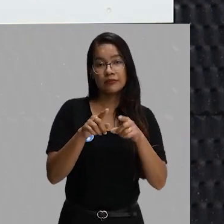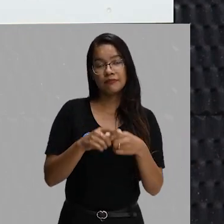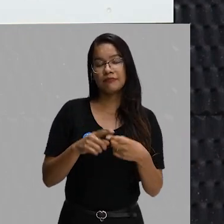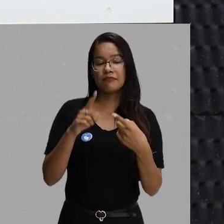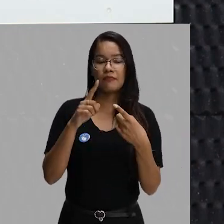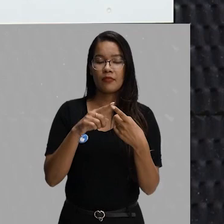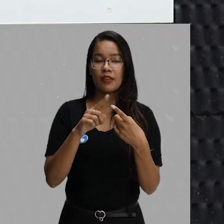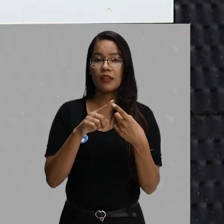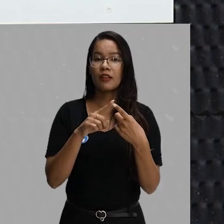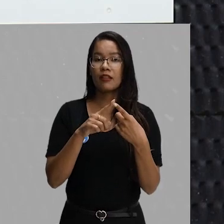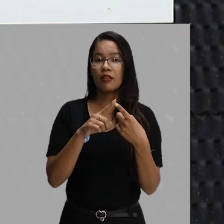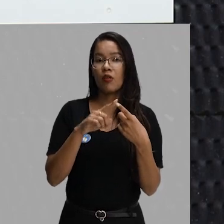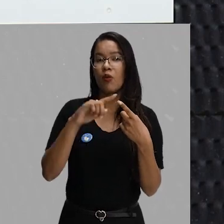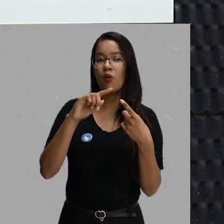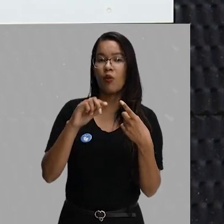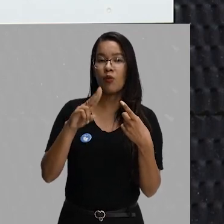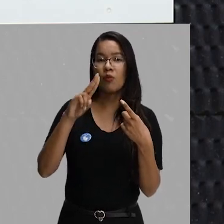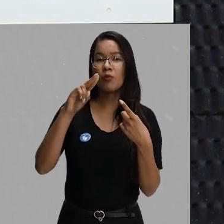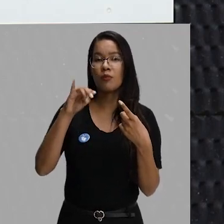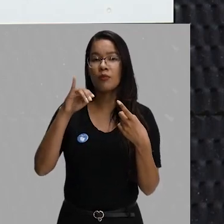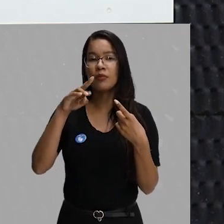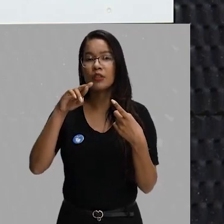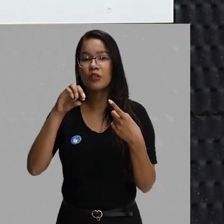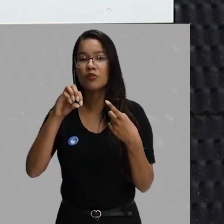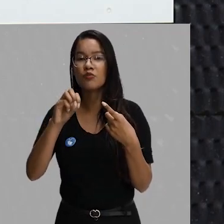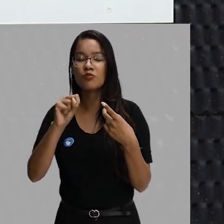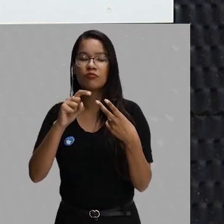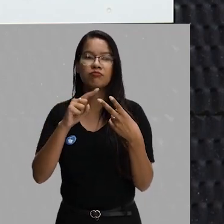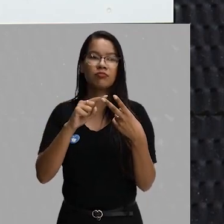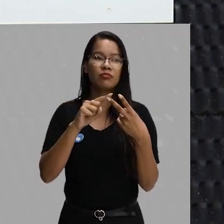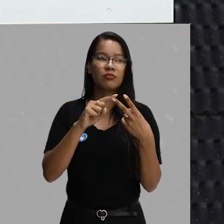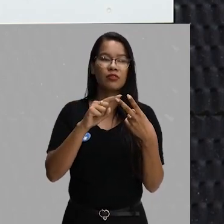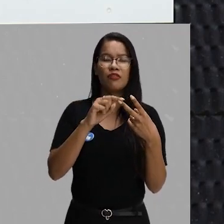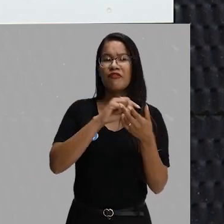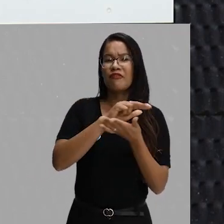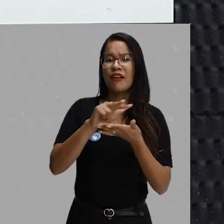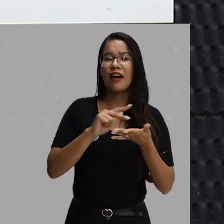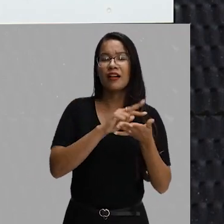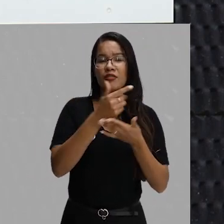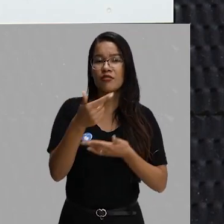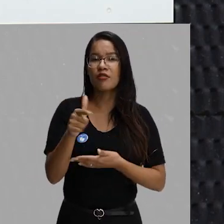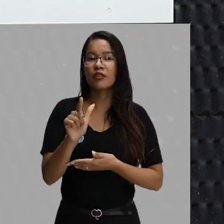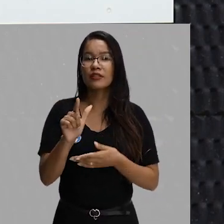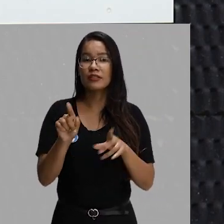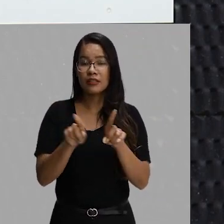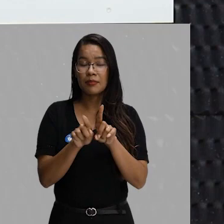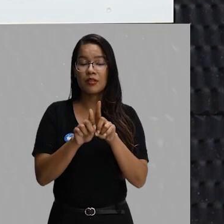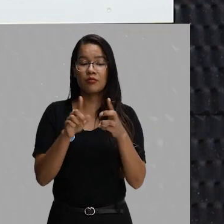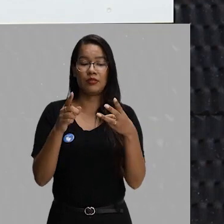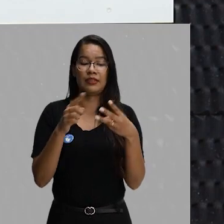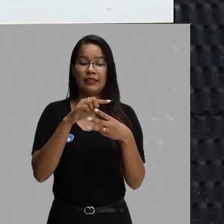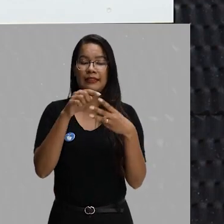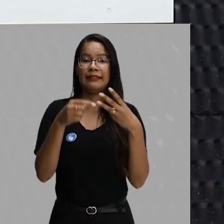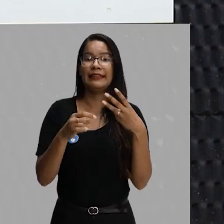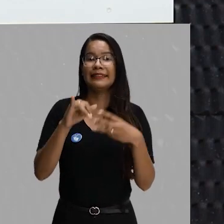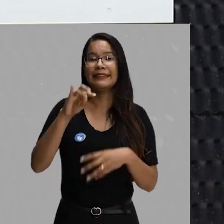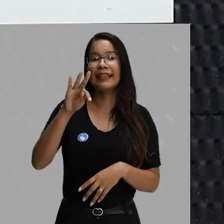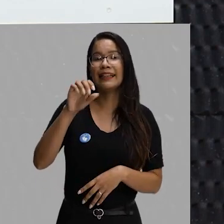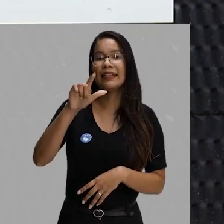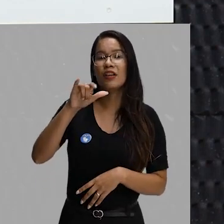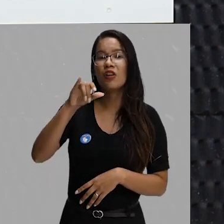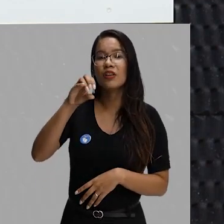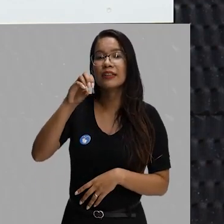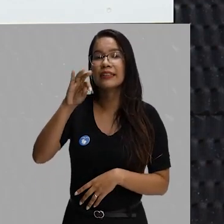etruscos, úmbrios, voscos e os chamados italiotas. Os